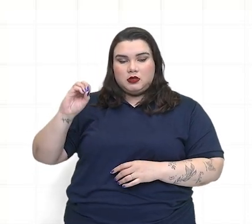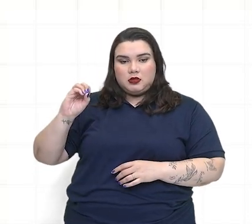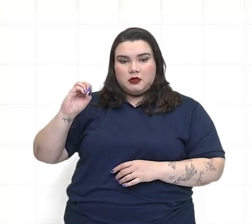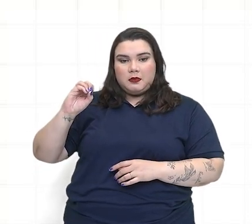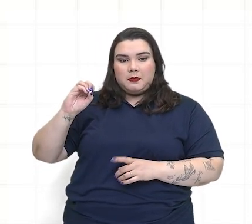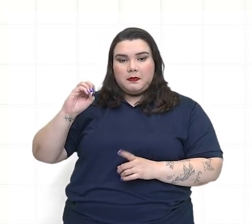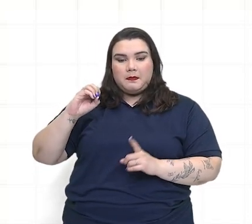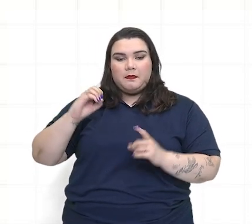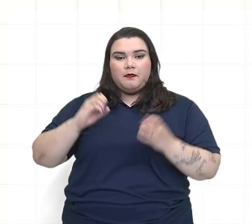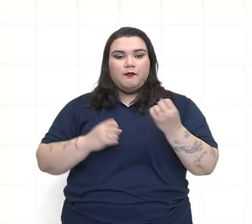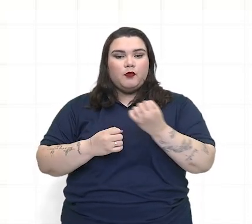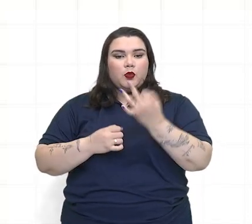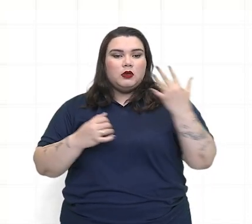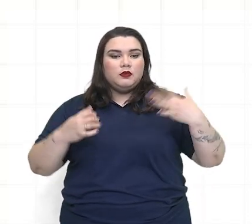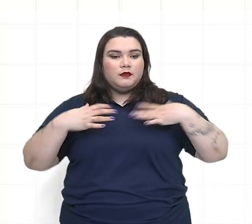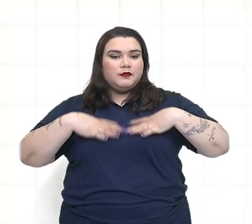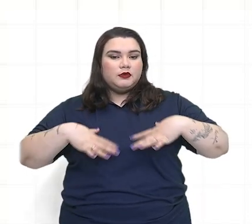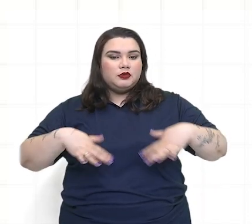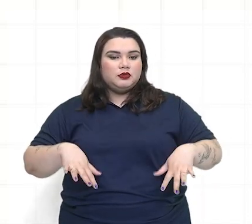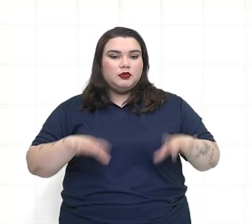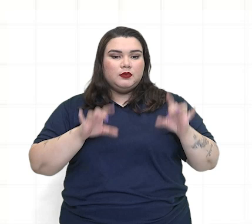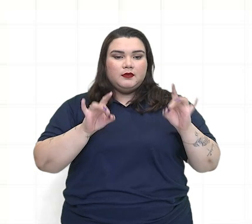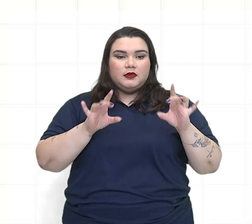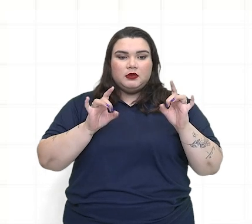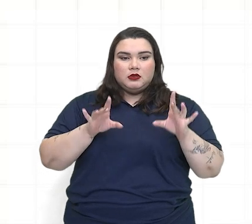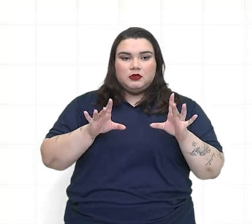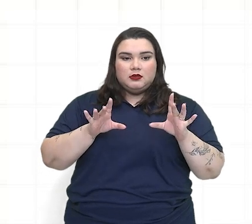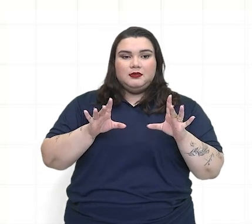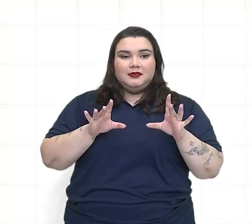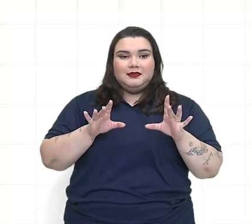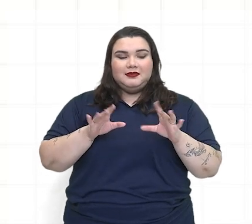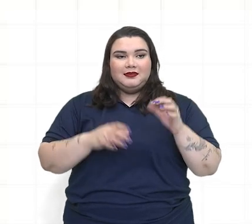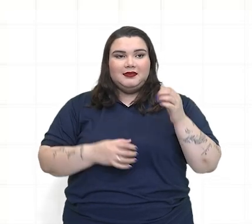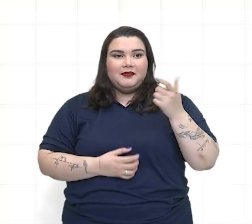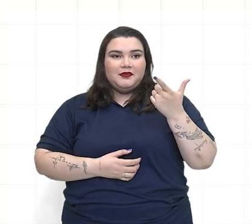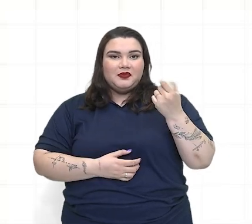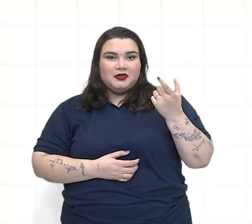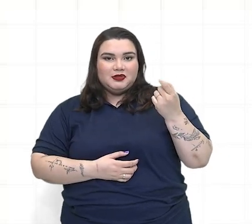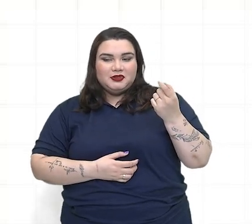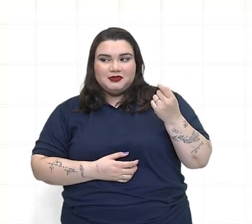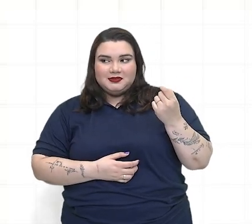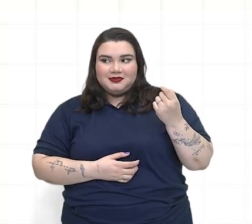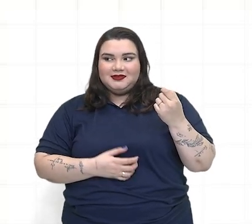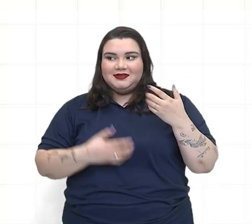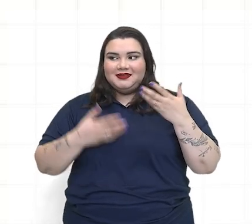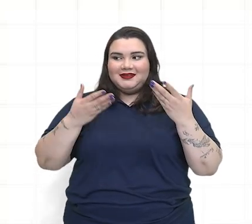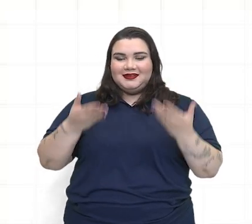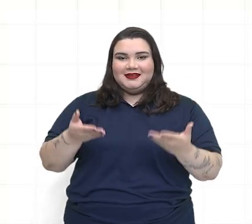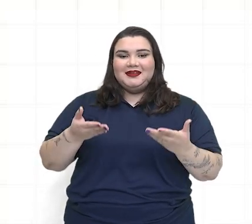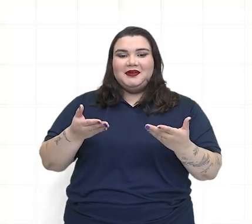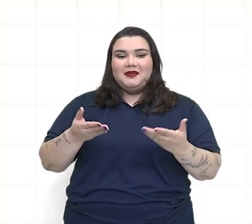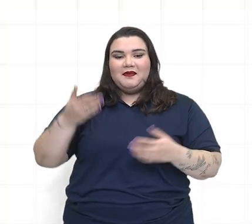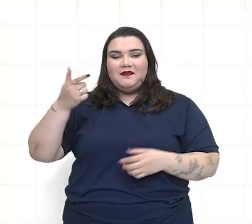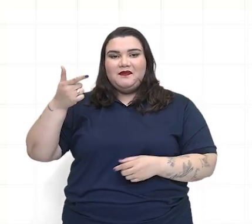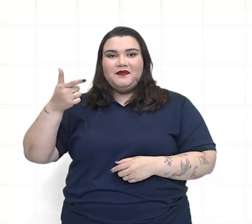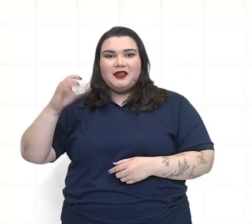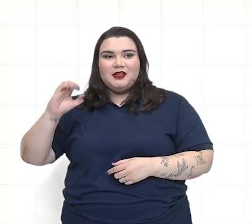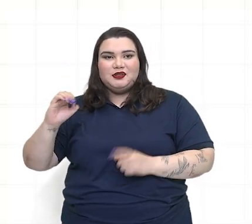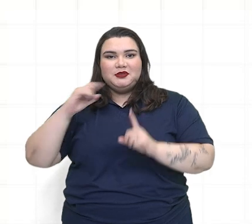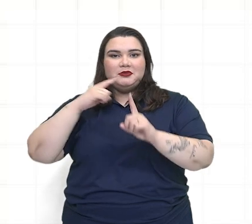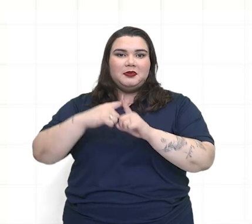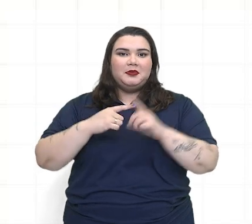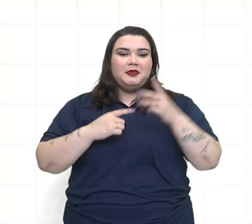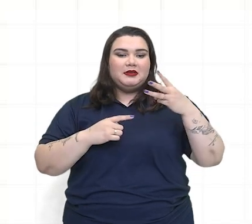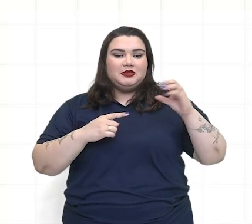30. E quantos vestidos foram vendidos aqui? 20. Então, ó, 20 mais